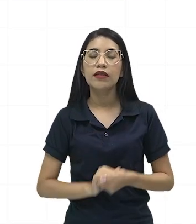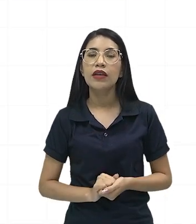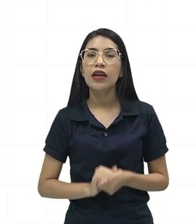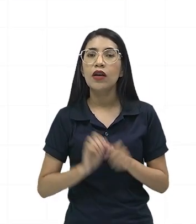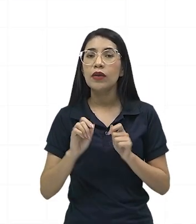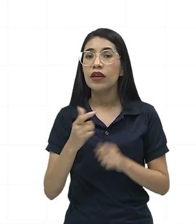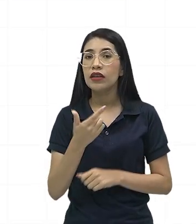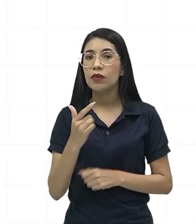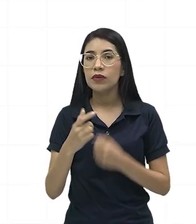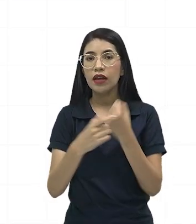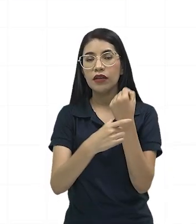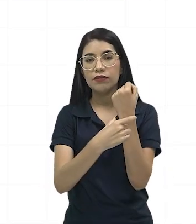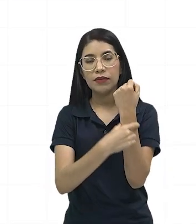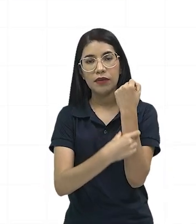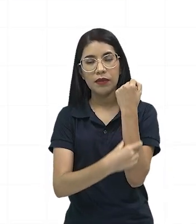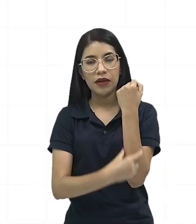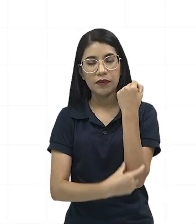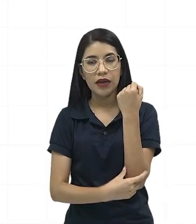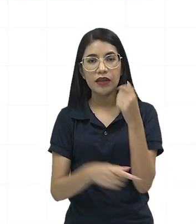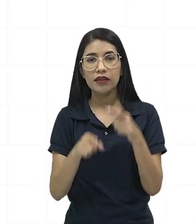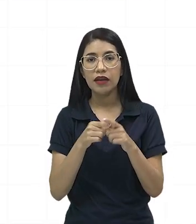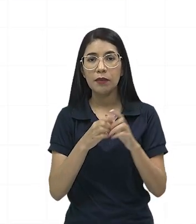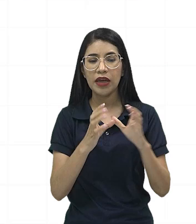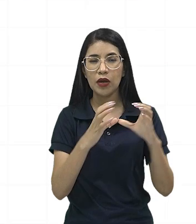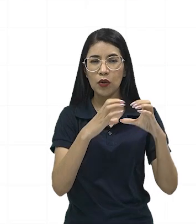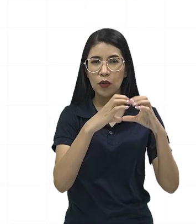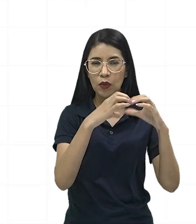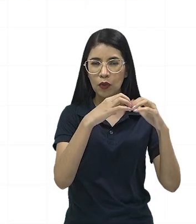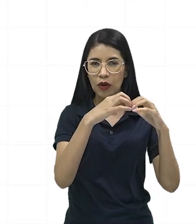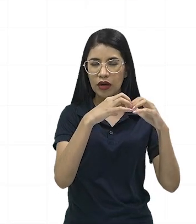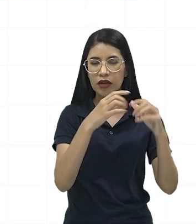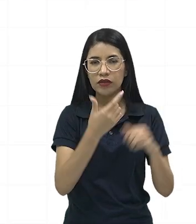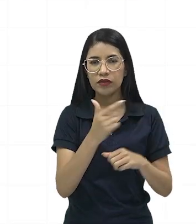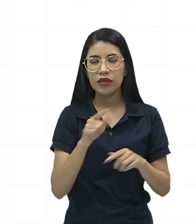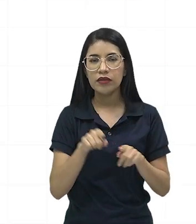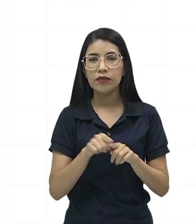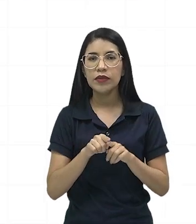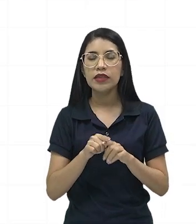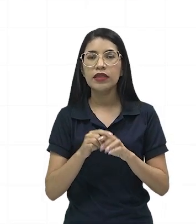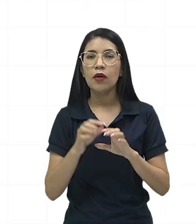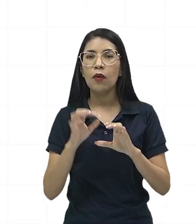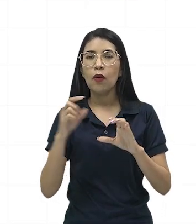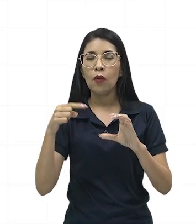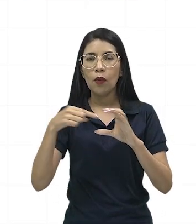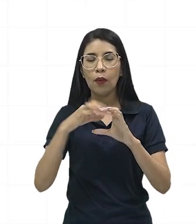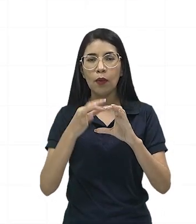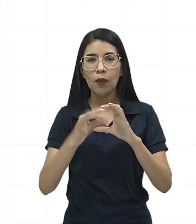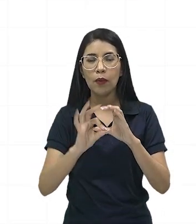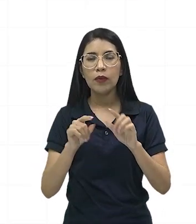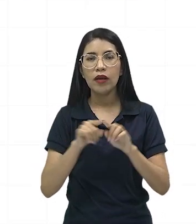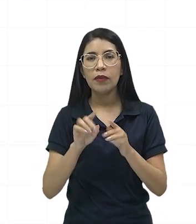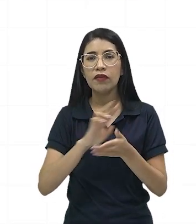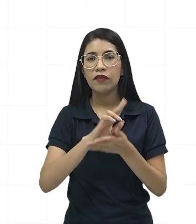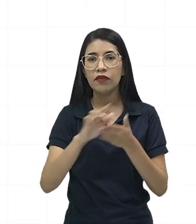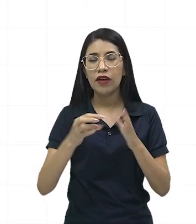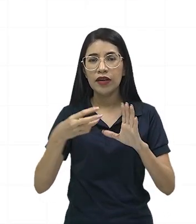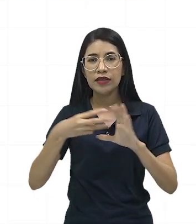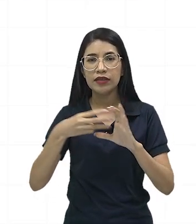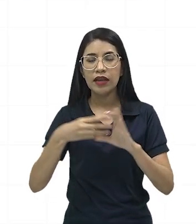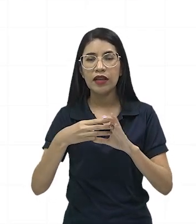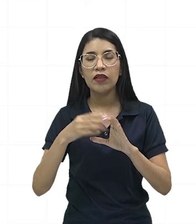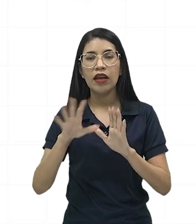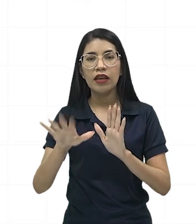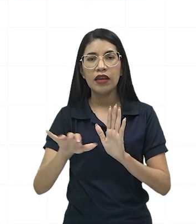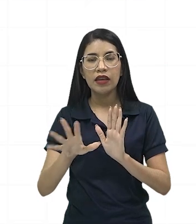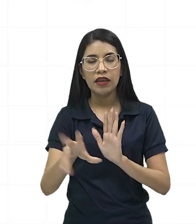que não possuem esqueleto nem crânio, são eucariontes, são pluricelulares e heterótrofos, quer